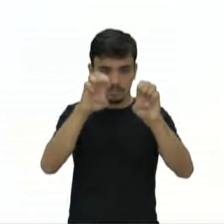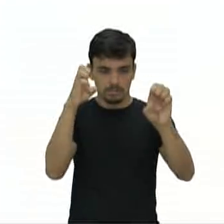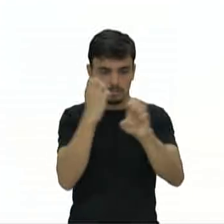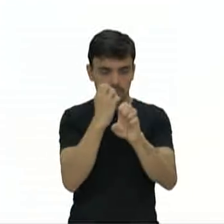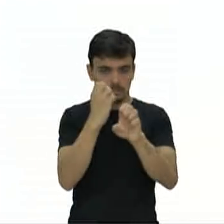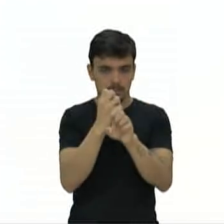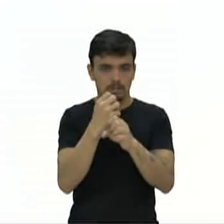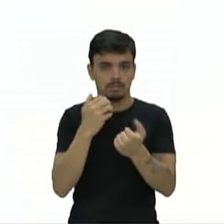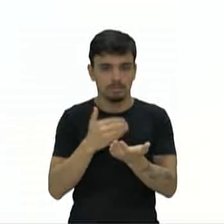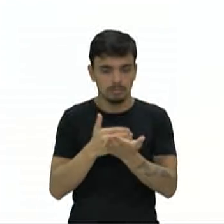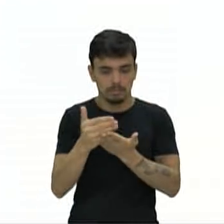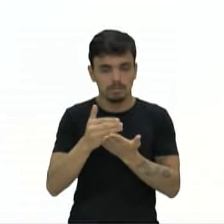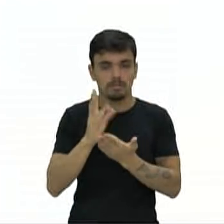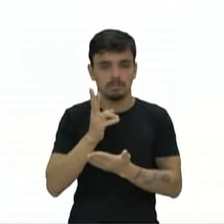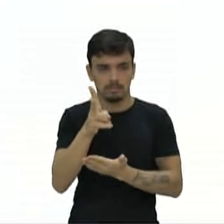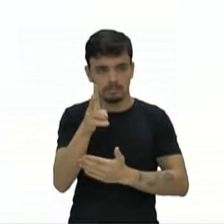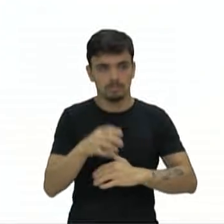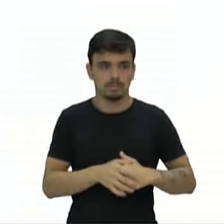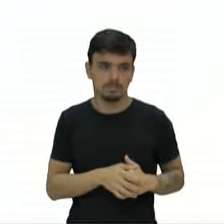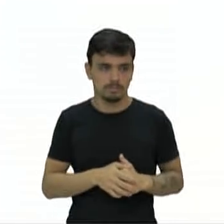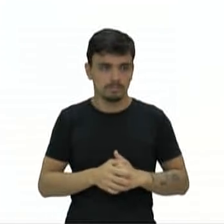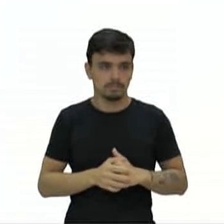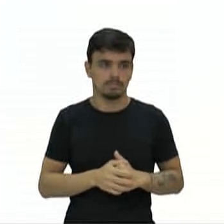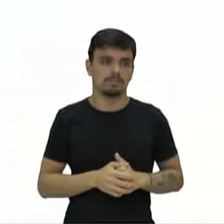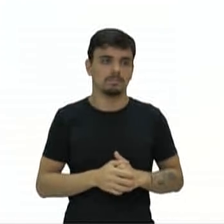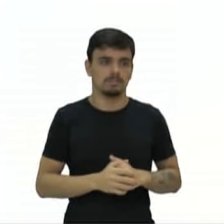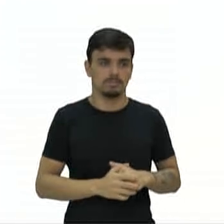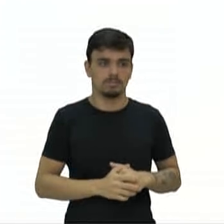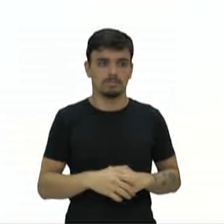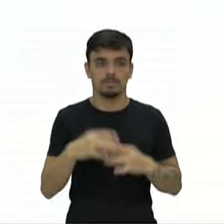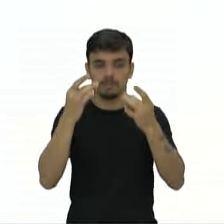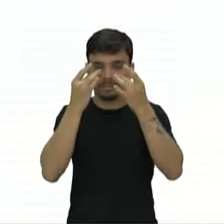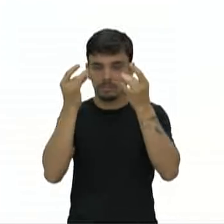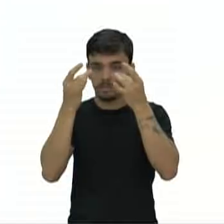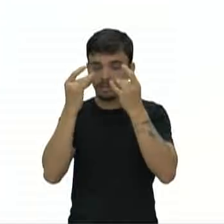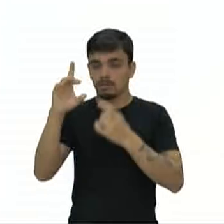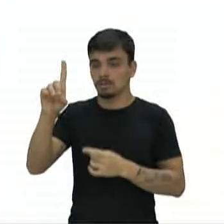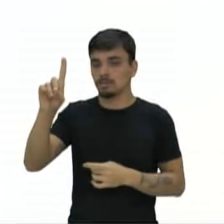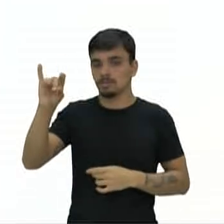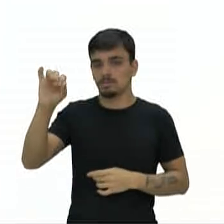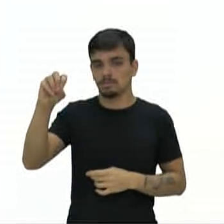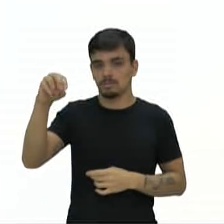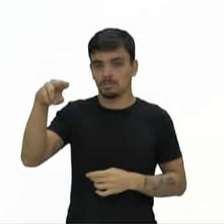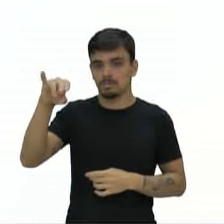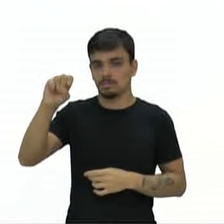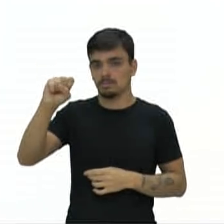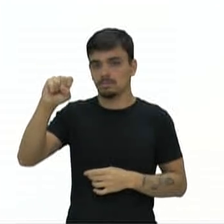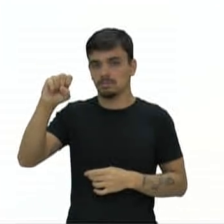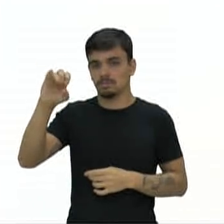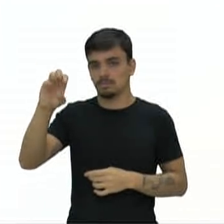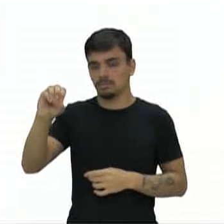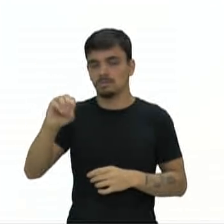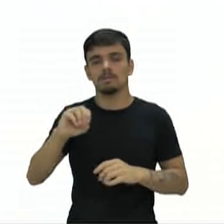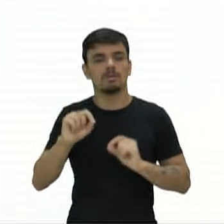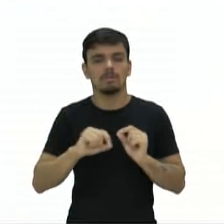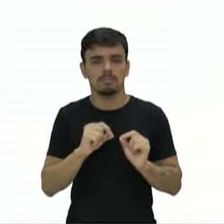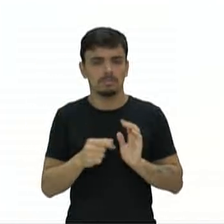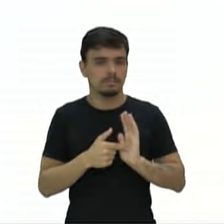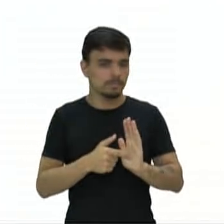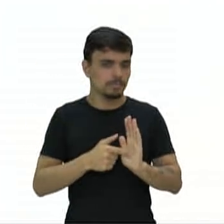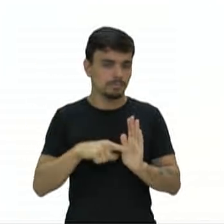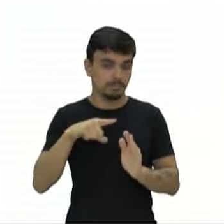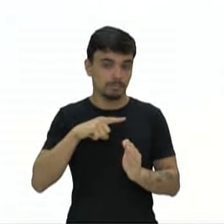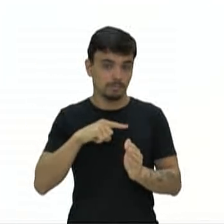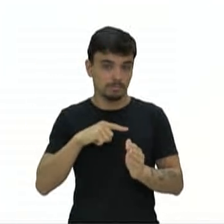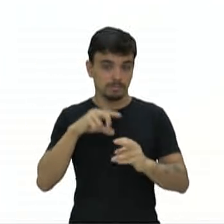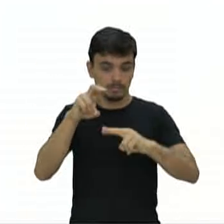circular, né, como esse aqui é o Teatro de Dionísio, em Atenas, com um